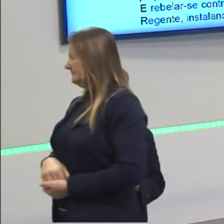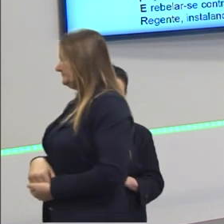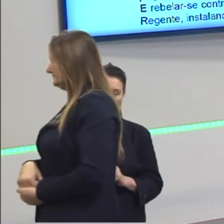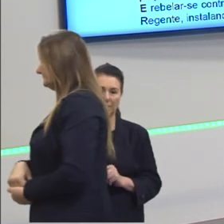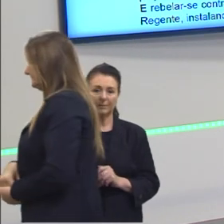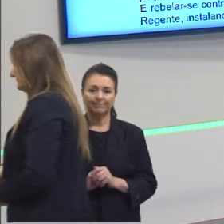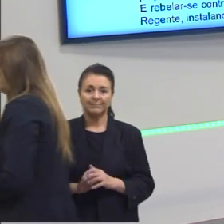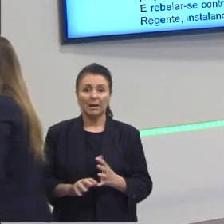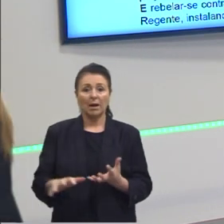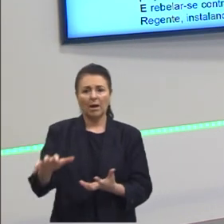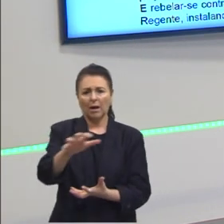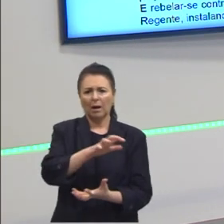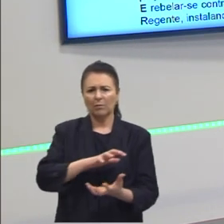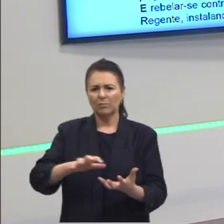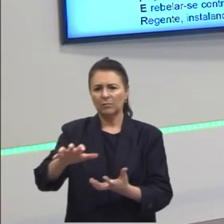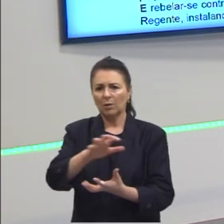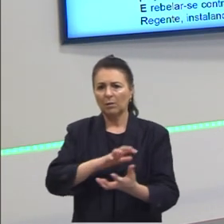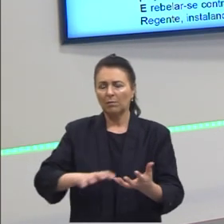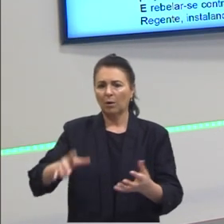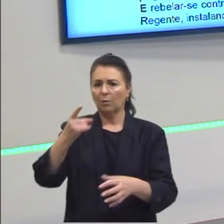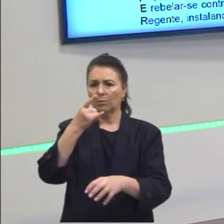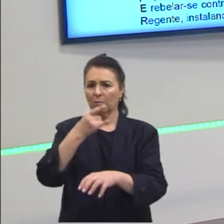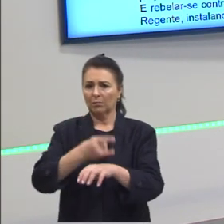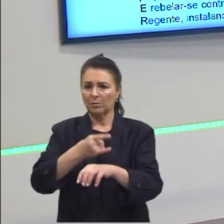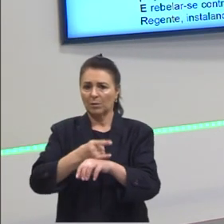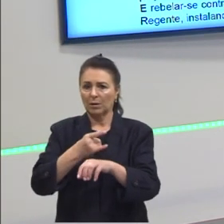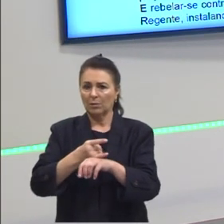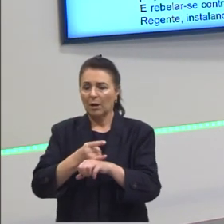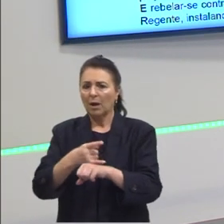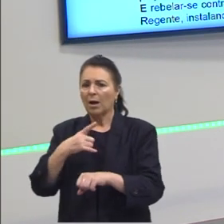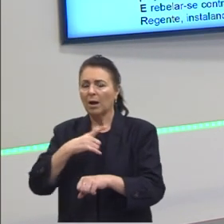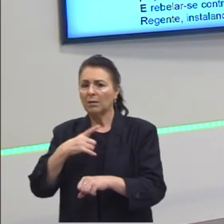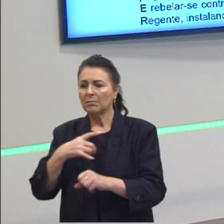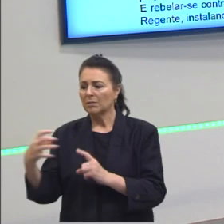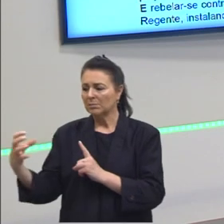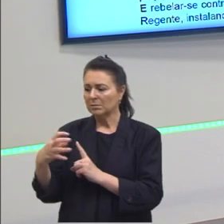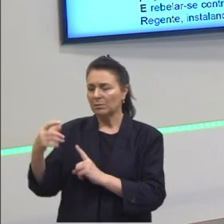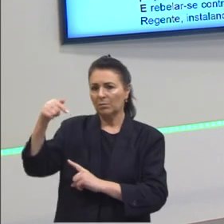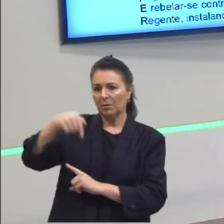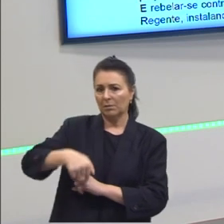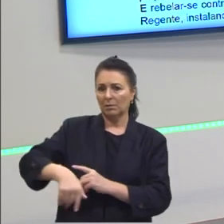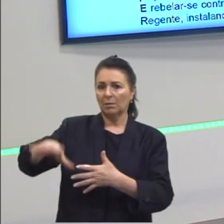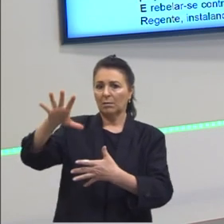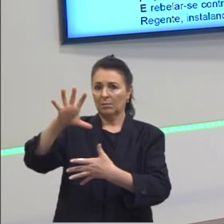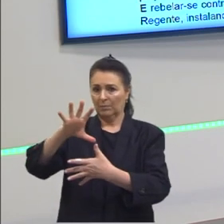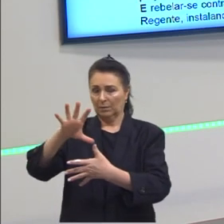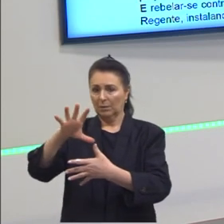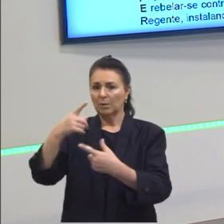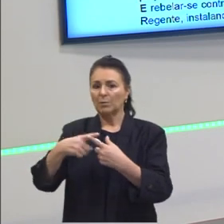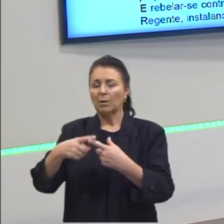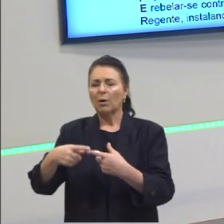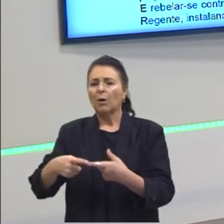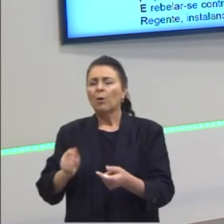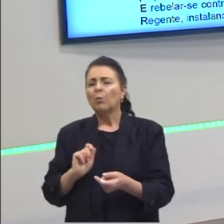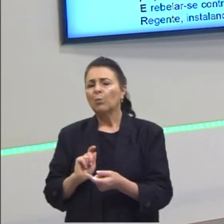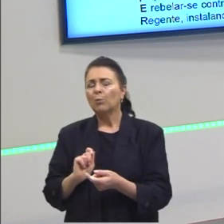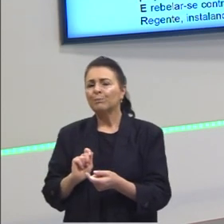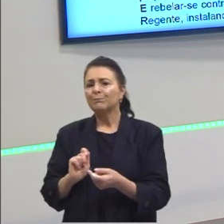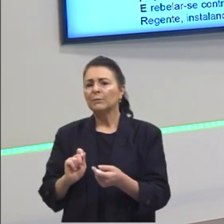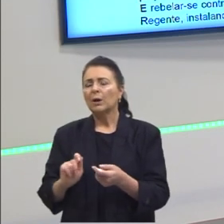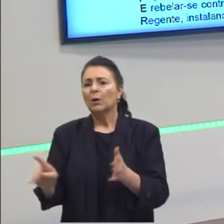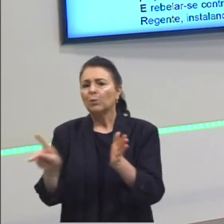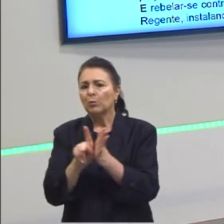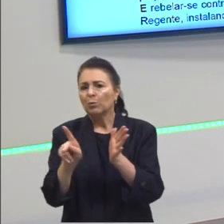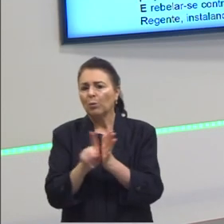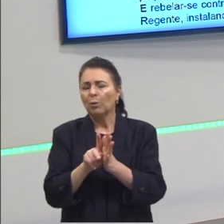ela repercute em toda América e ela faz com que os donos de escravos eles têm um medo que os escravos